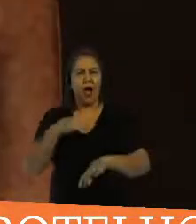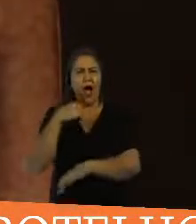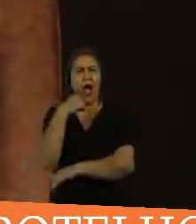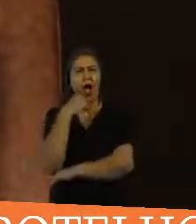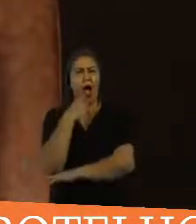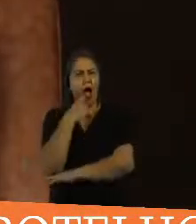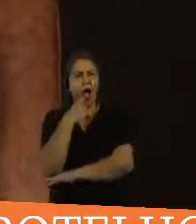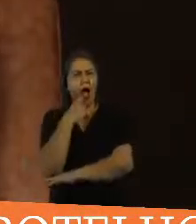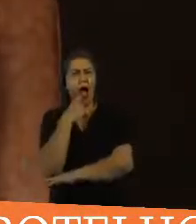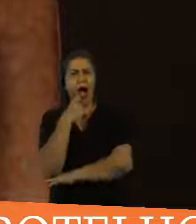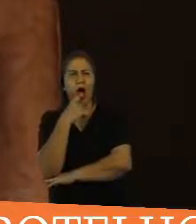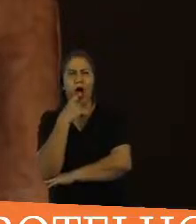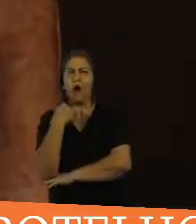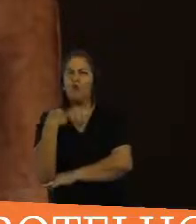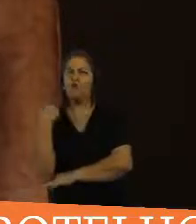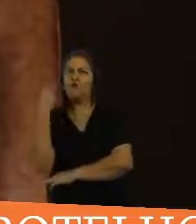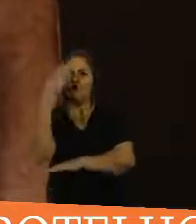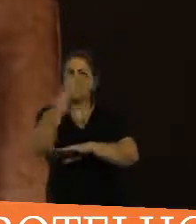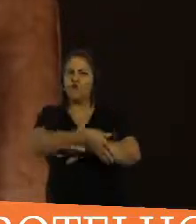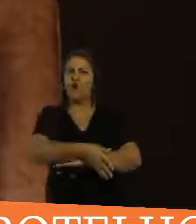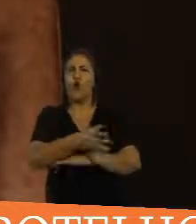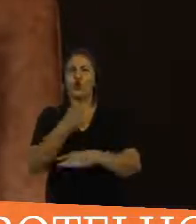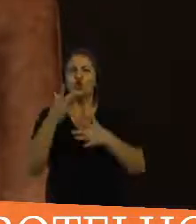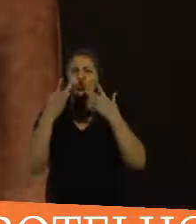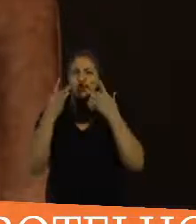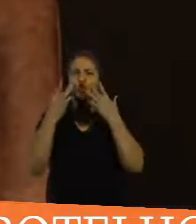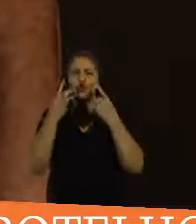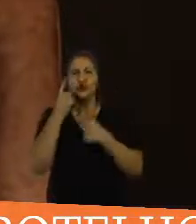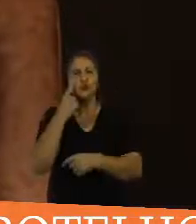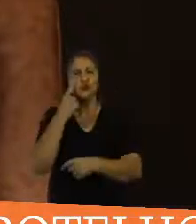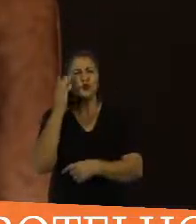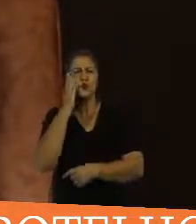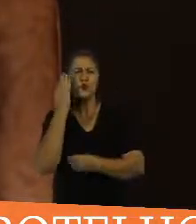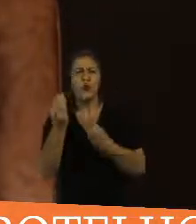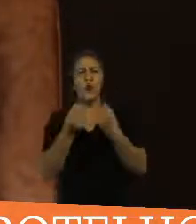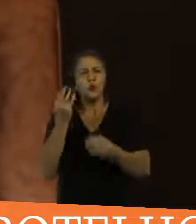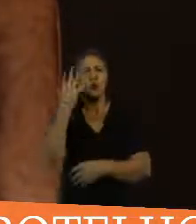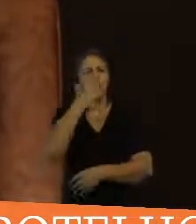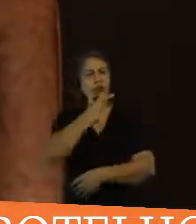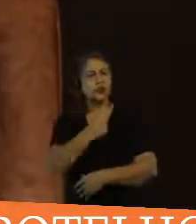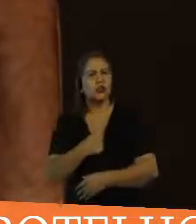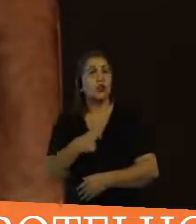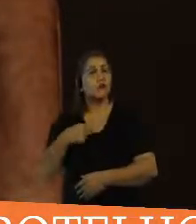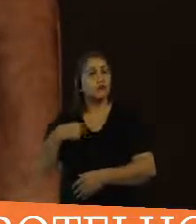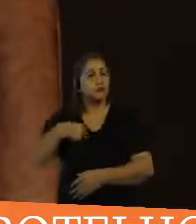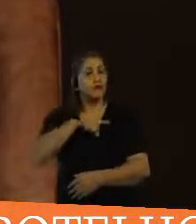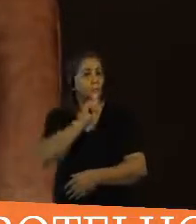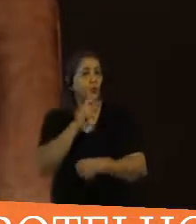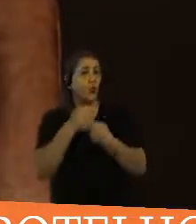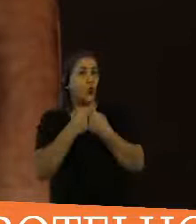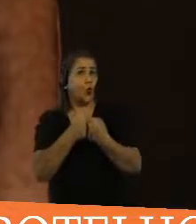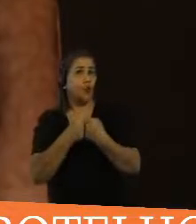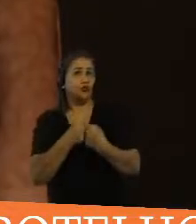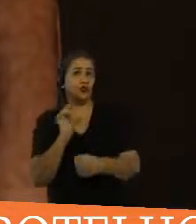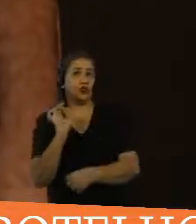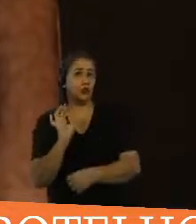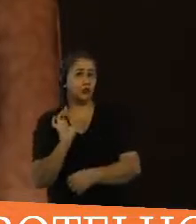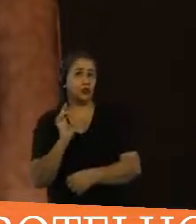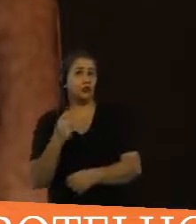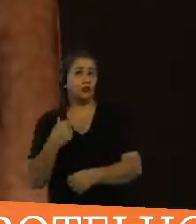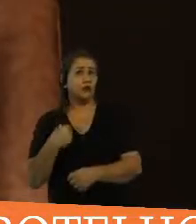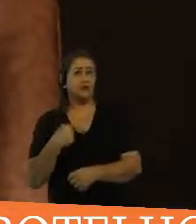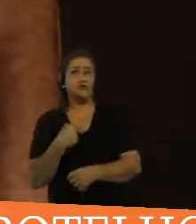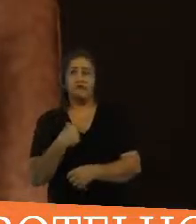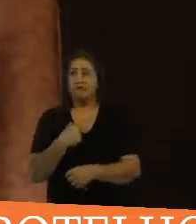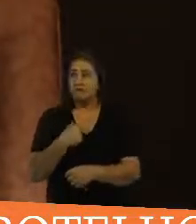Eu vou lá no teatro saber como é esse negócio, parece que é bonito. E aí eu peguei o ônibus e fui ao teatro sozinha, meio